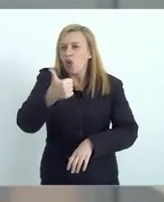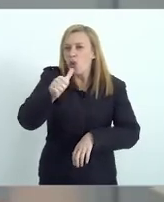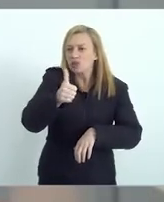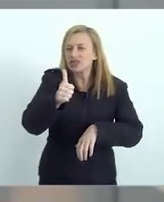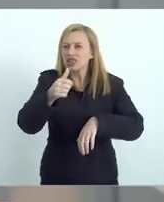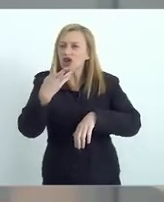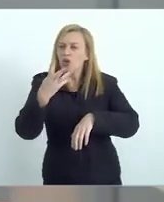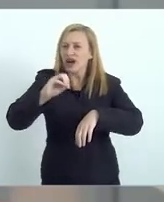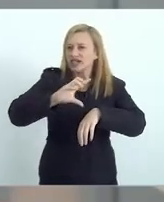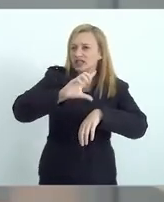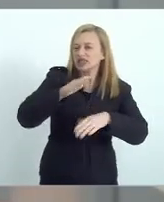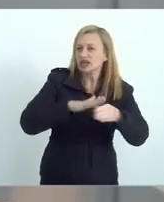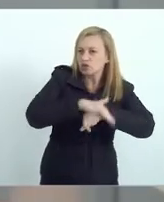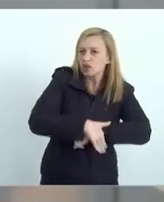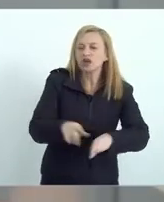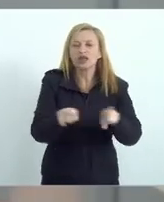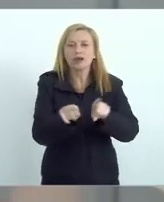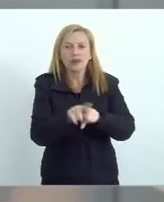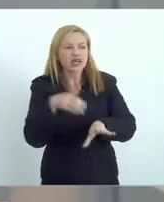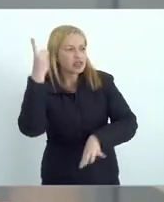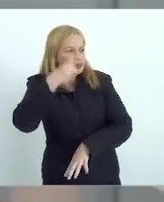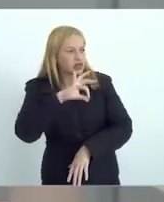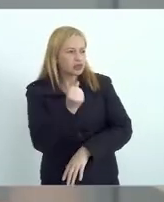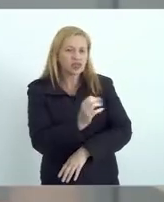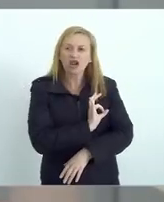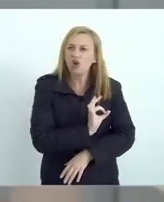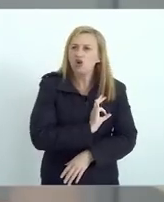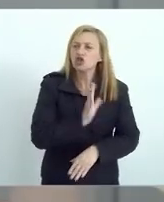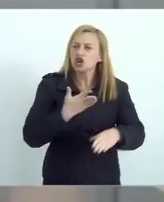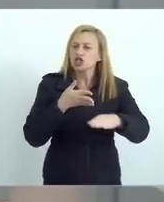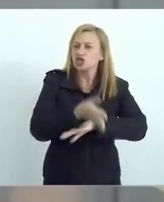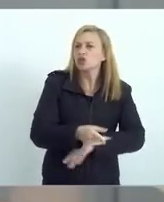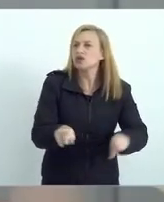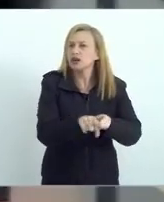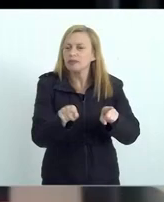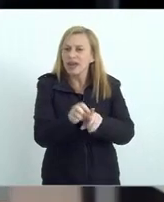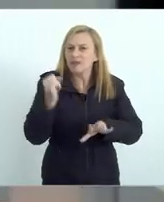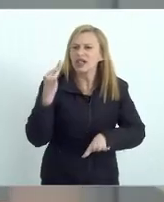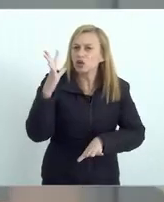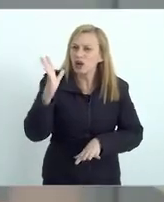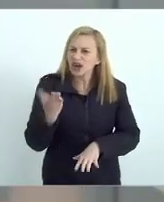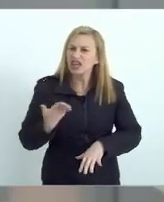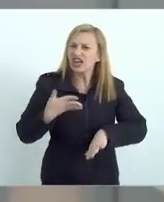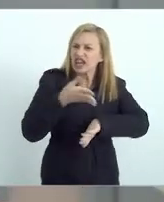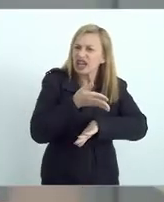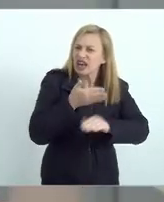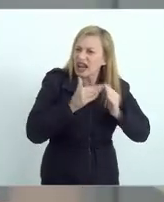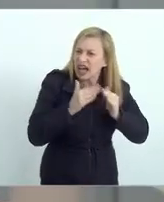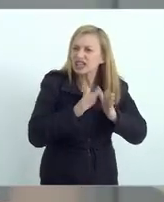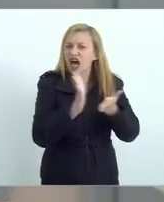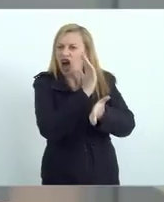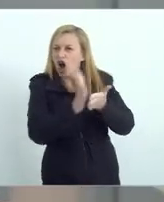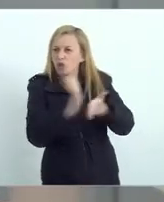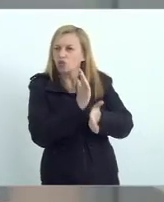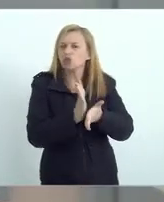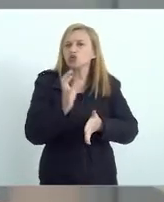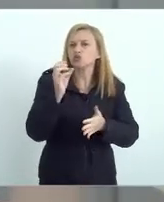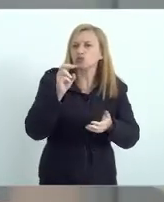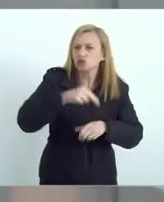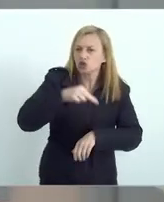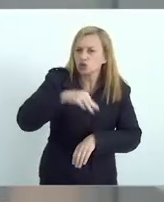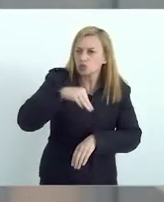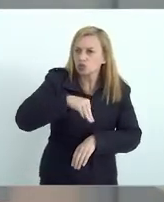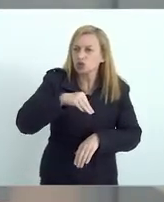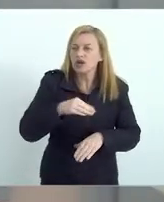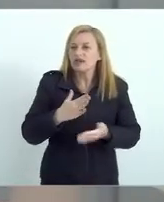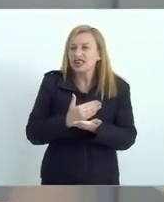da noite deputada Martha Rocha também comentando que chegou durante a madrugada em casa daqui a alguns minutos inicia